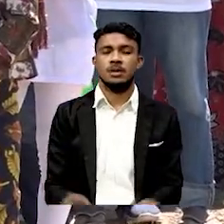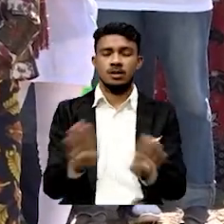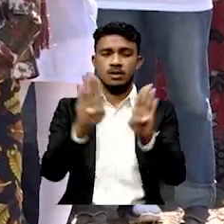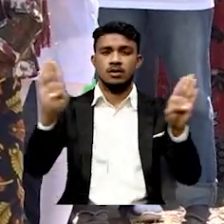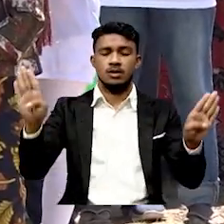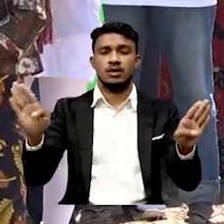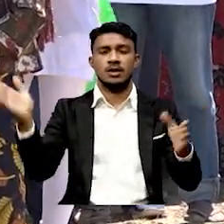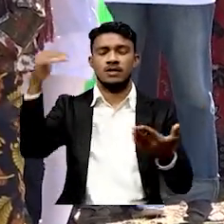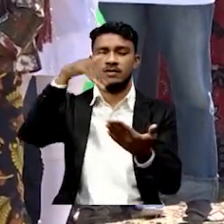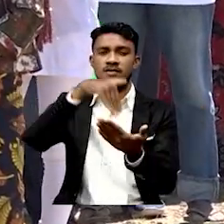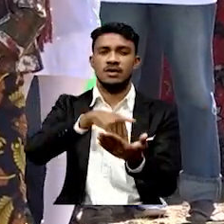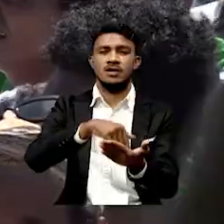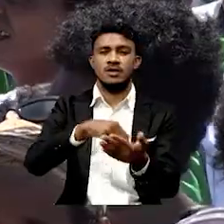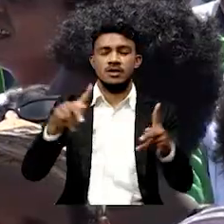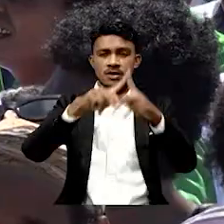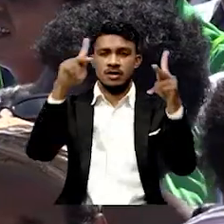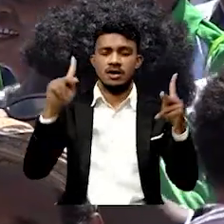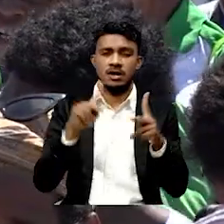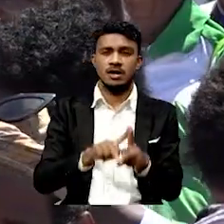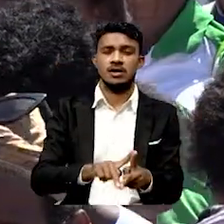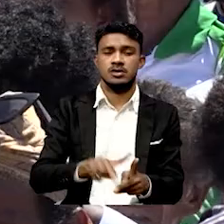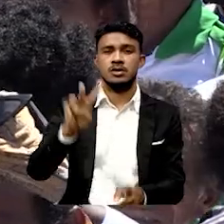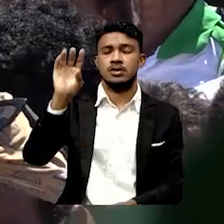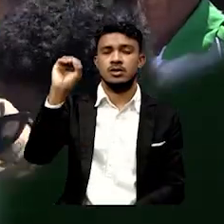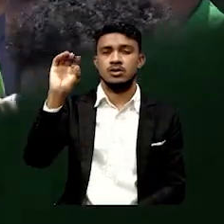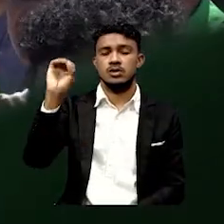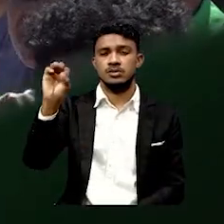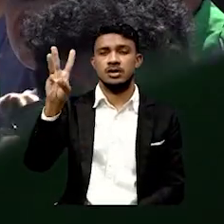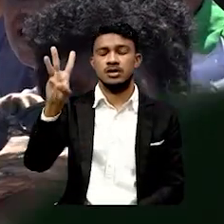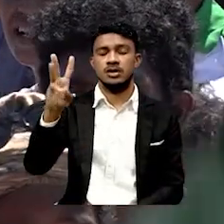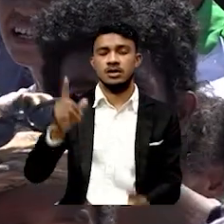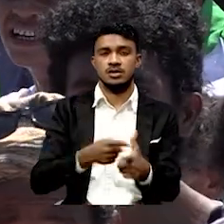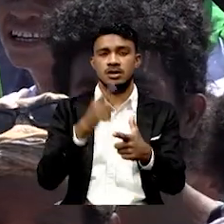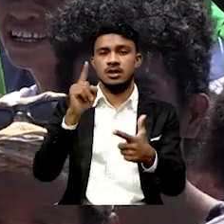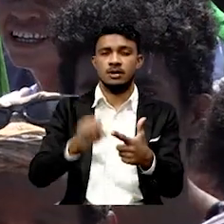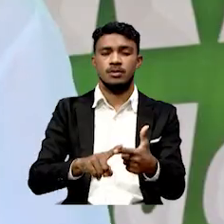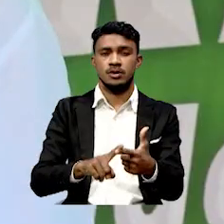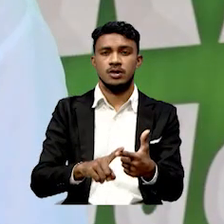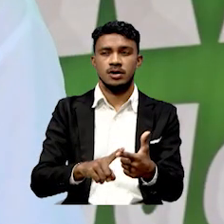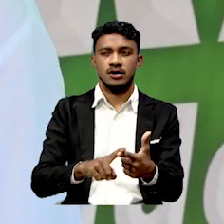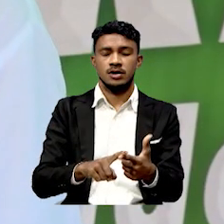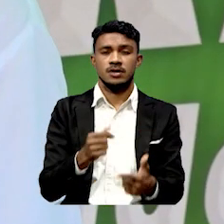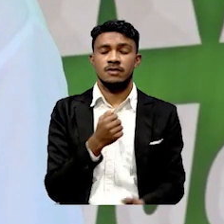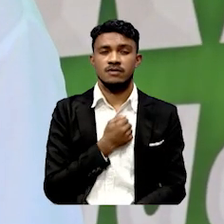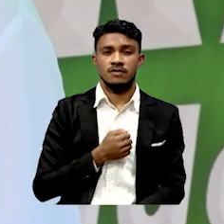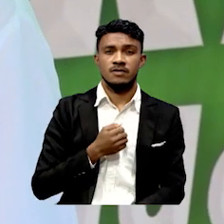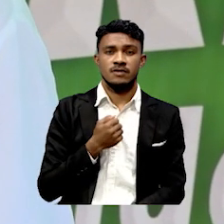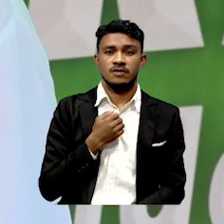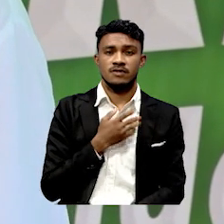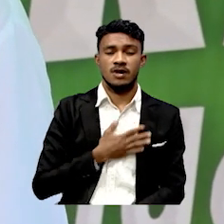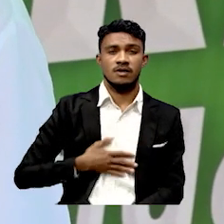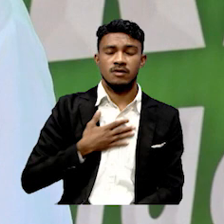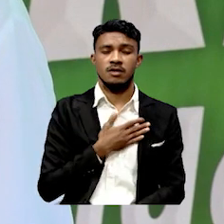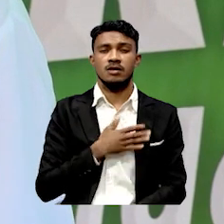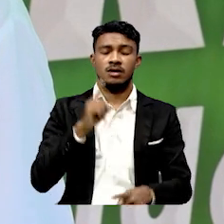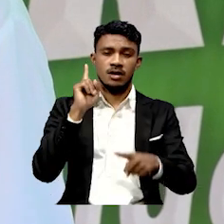Loque fila fale, caso 2006. Depois, por favor, la belle polia